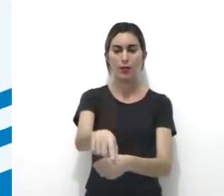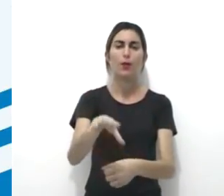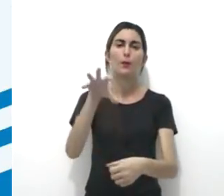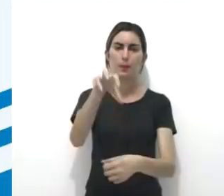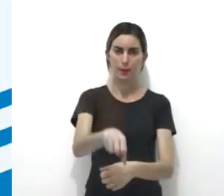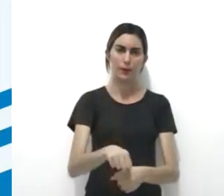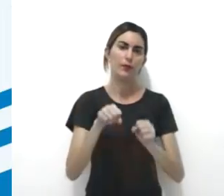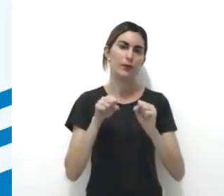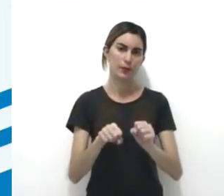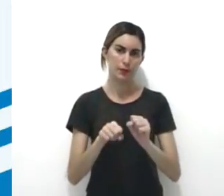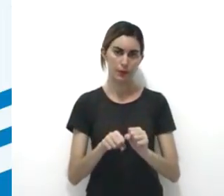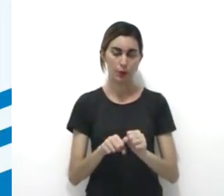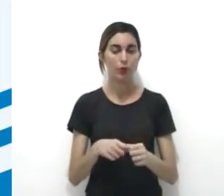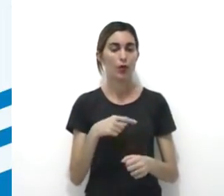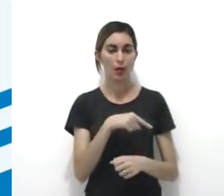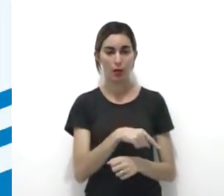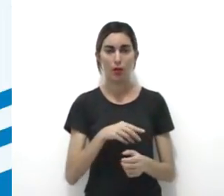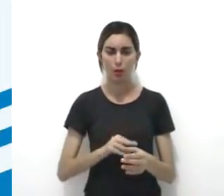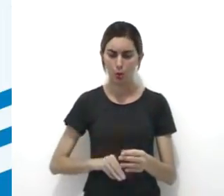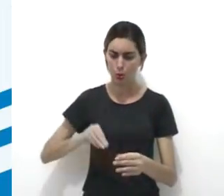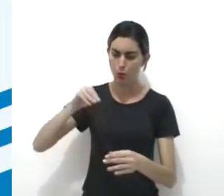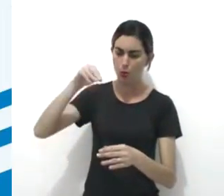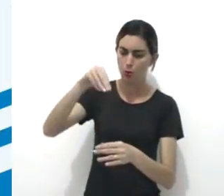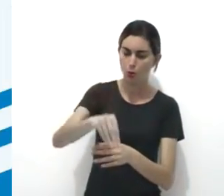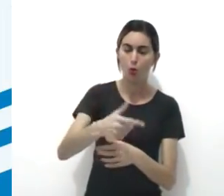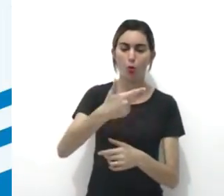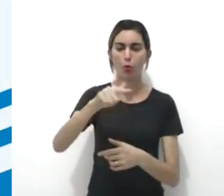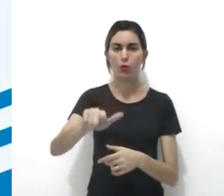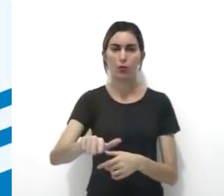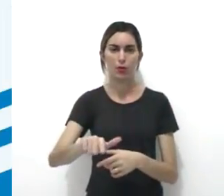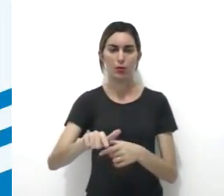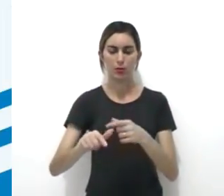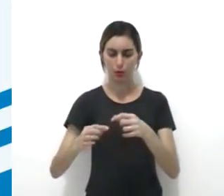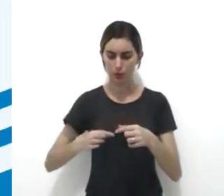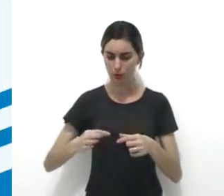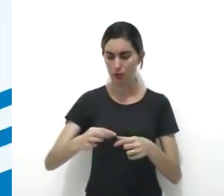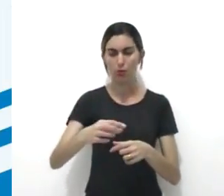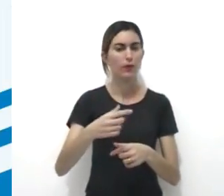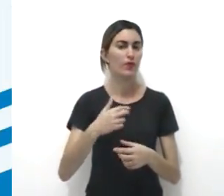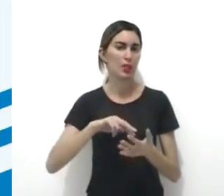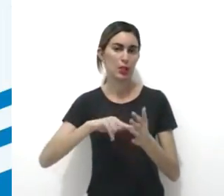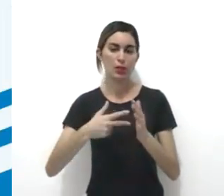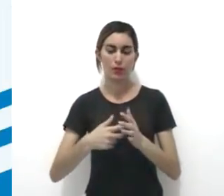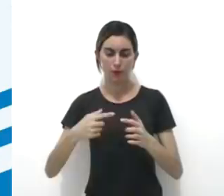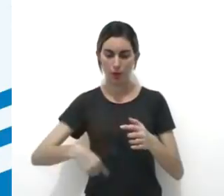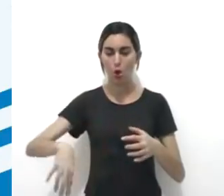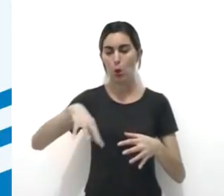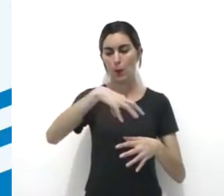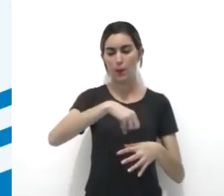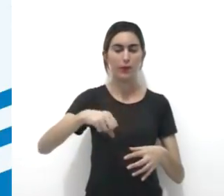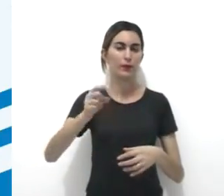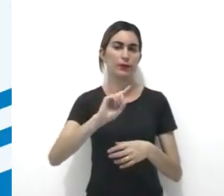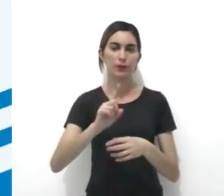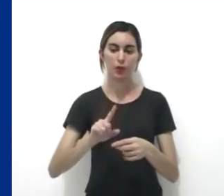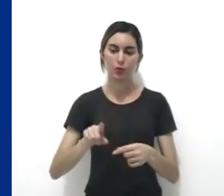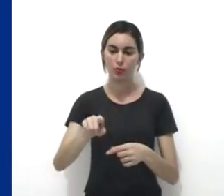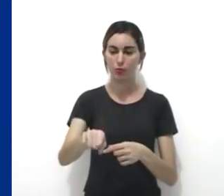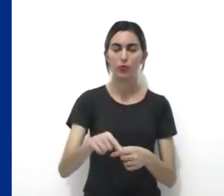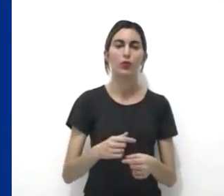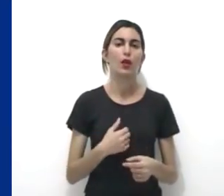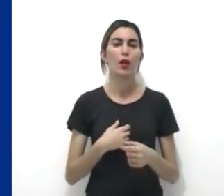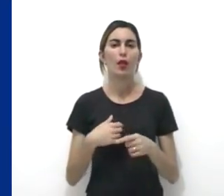parar. Ali ele pode capturar. O fato dele passar por cima das outras peças não significa que as peças foram